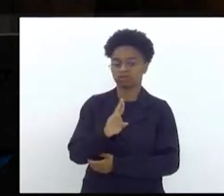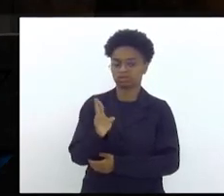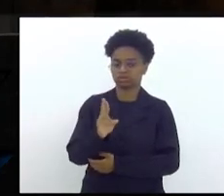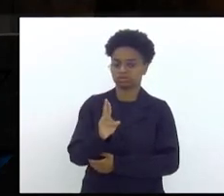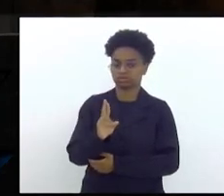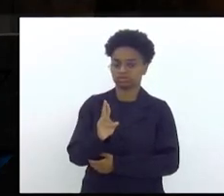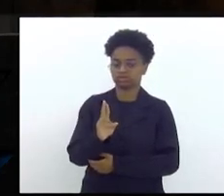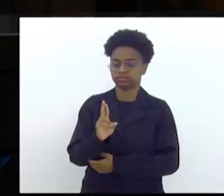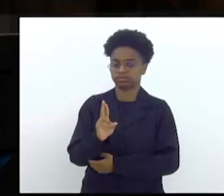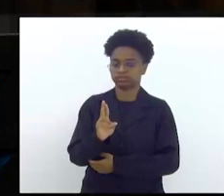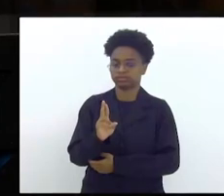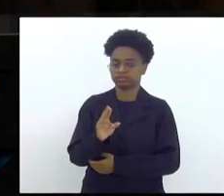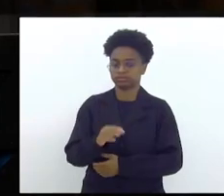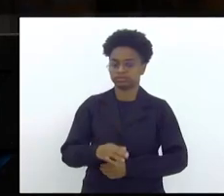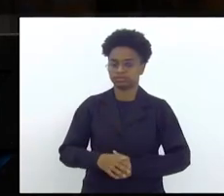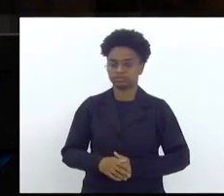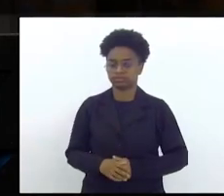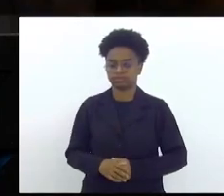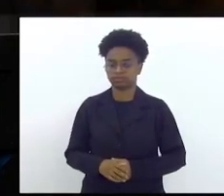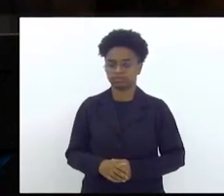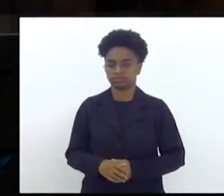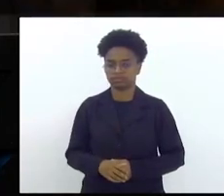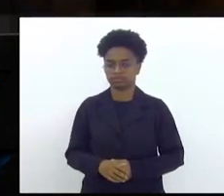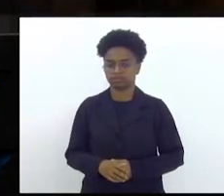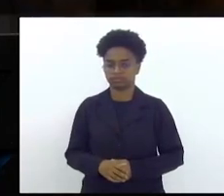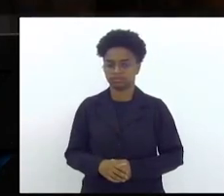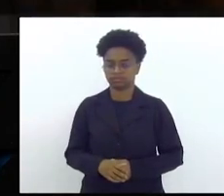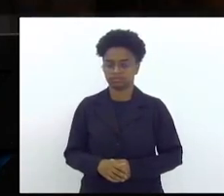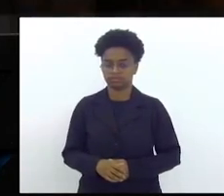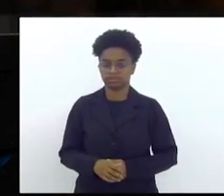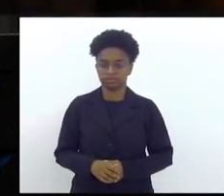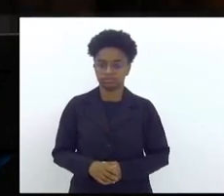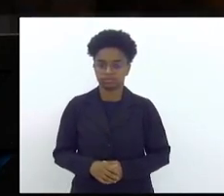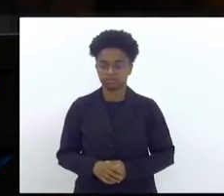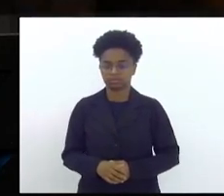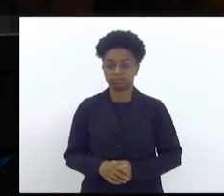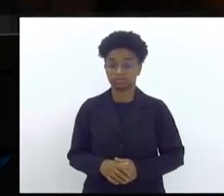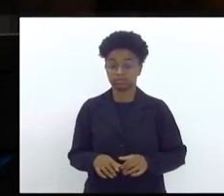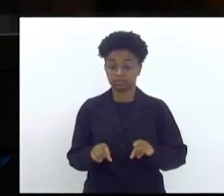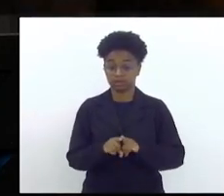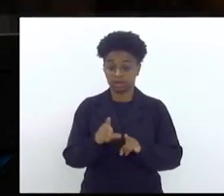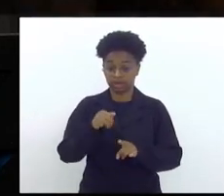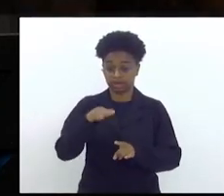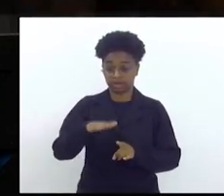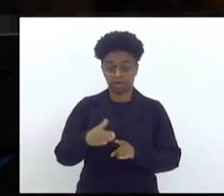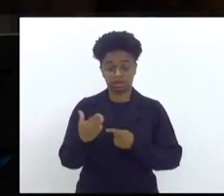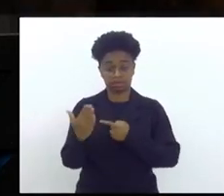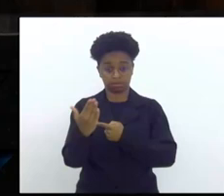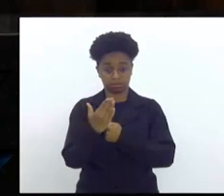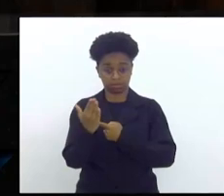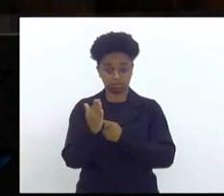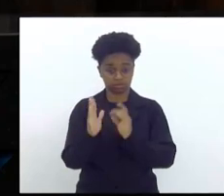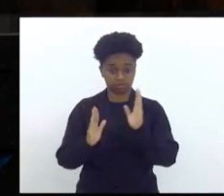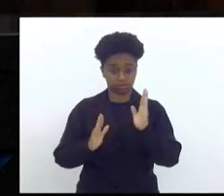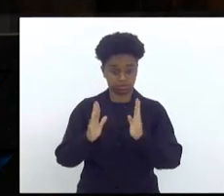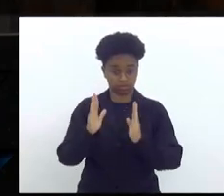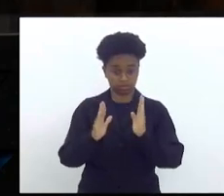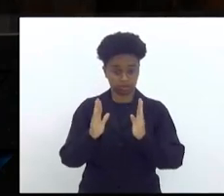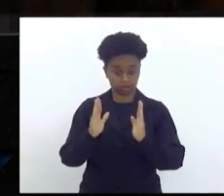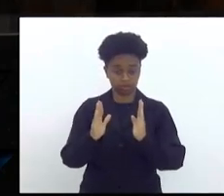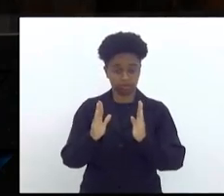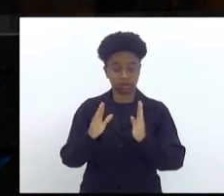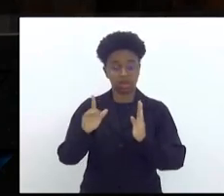reais E quem lhe acudiu naquele momento histórico foi